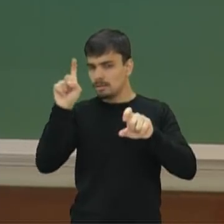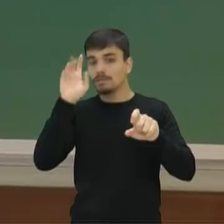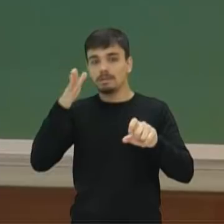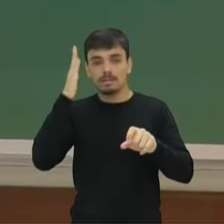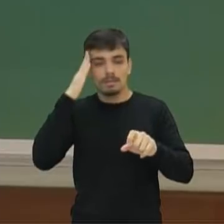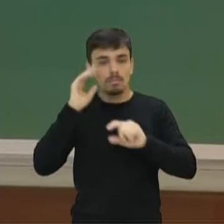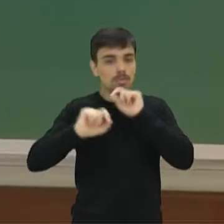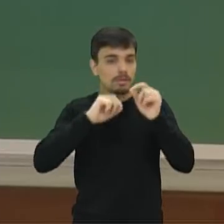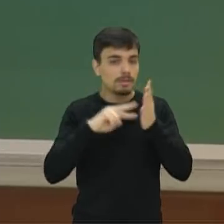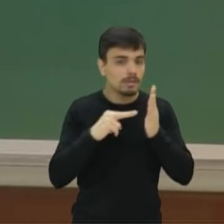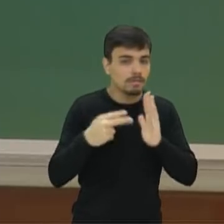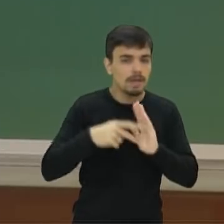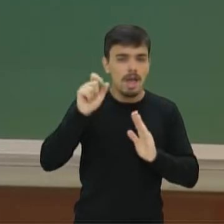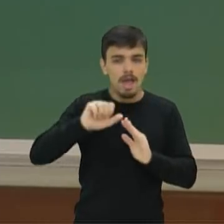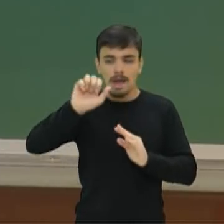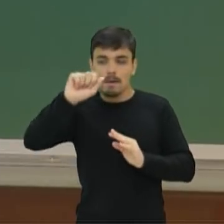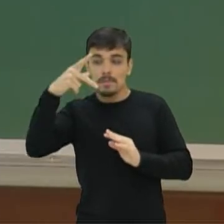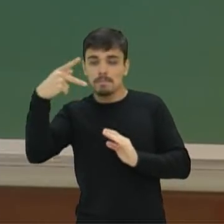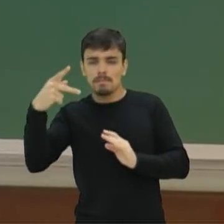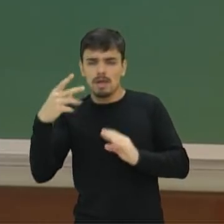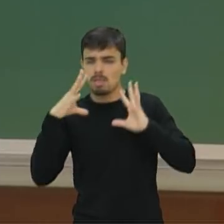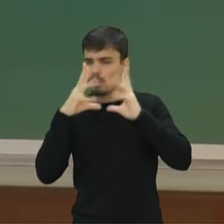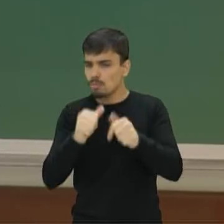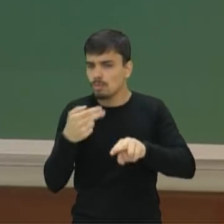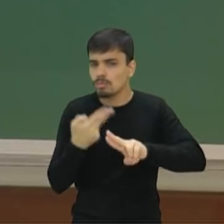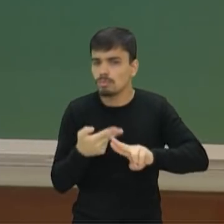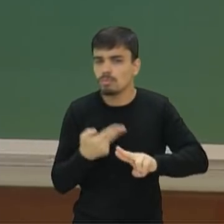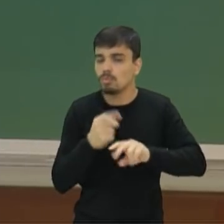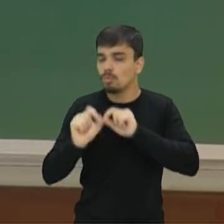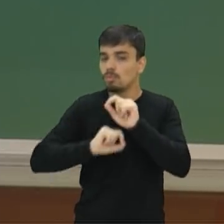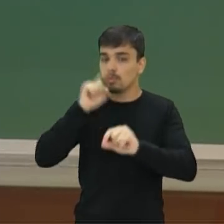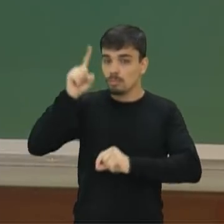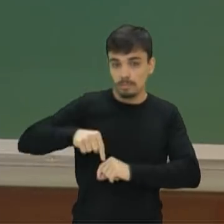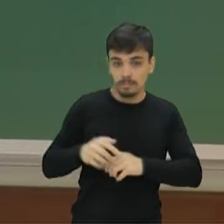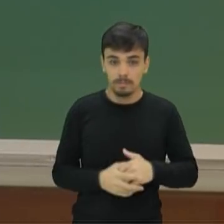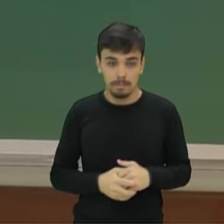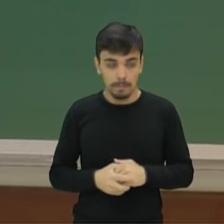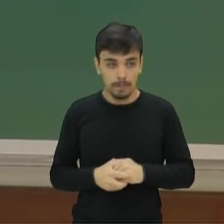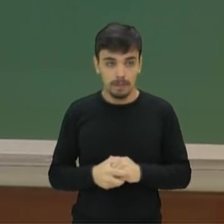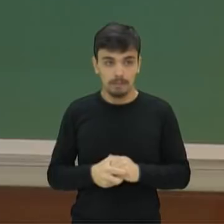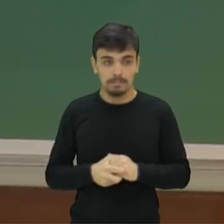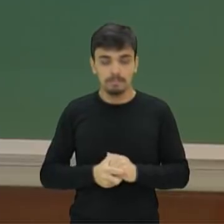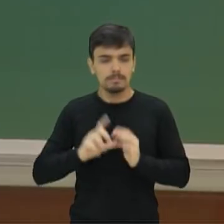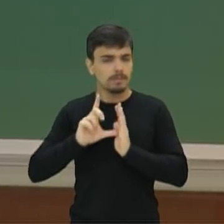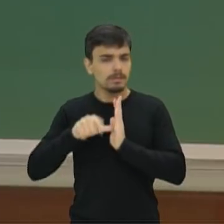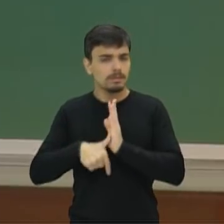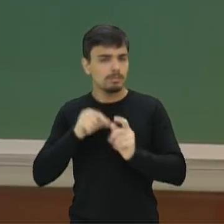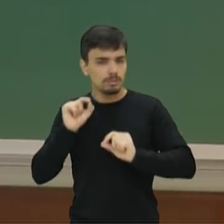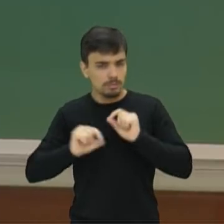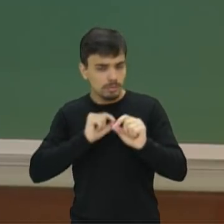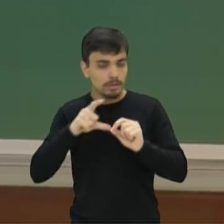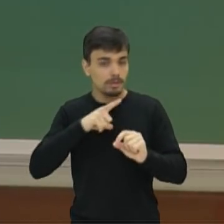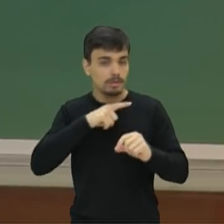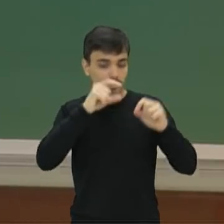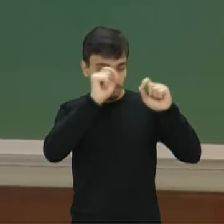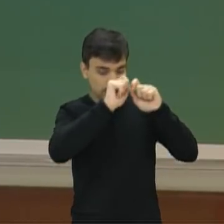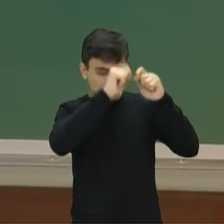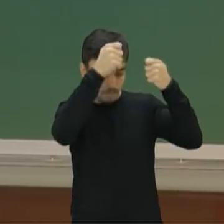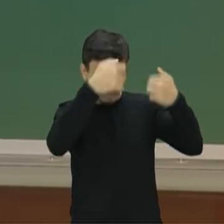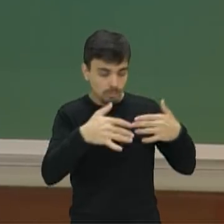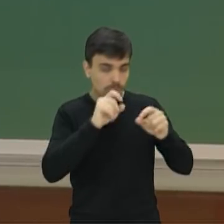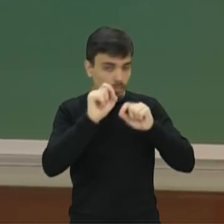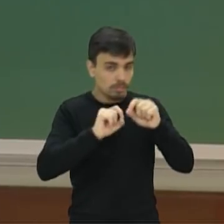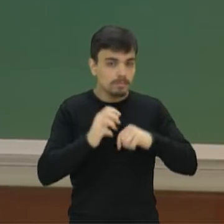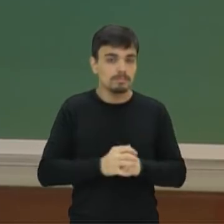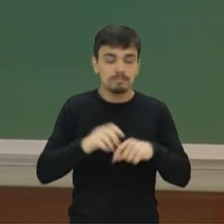né? É o aplicativo que está na moda, todo mundo está usando. O que será que vai falar? Então, vamos lá. Depois, o que eu tenho que fazer depois?